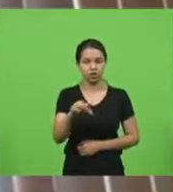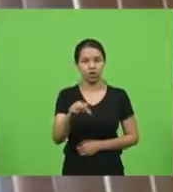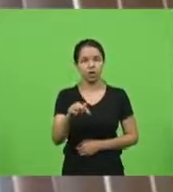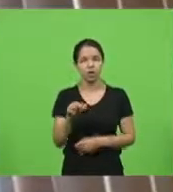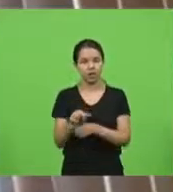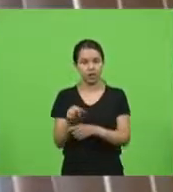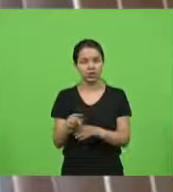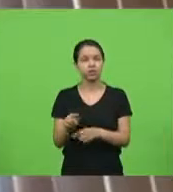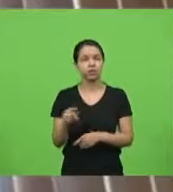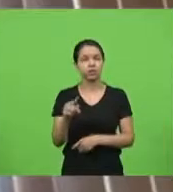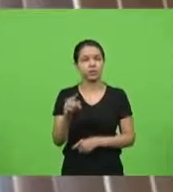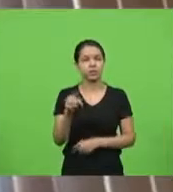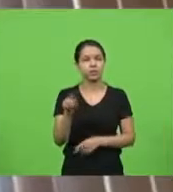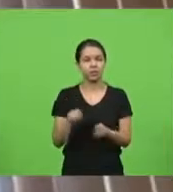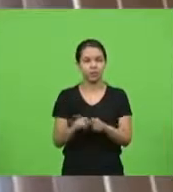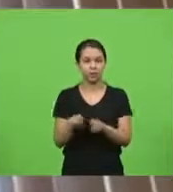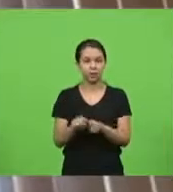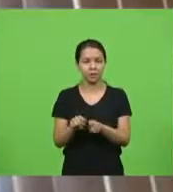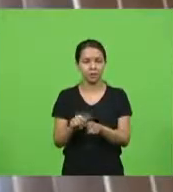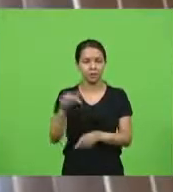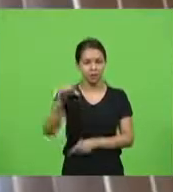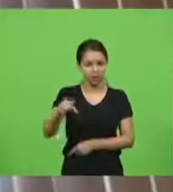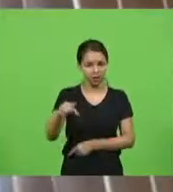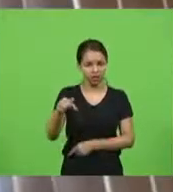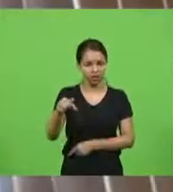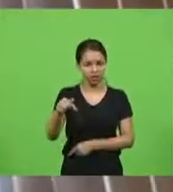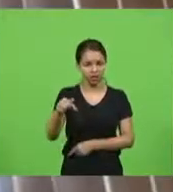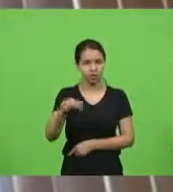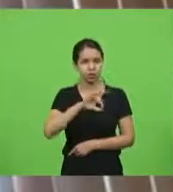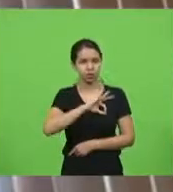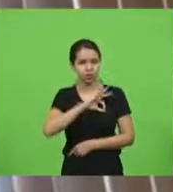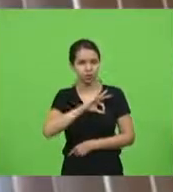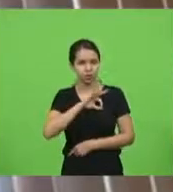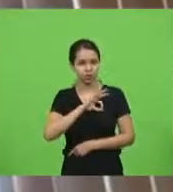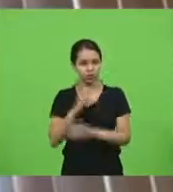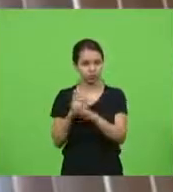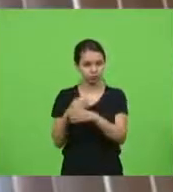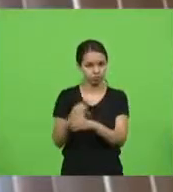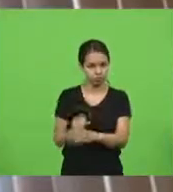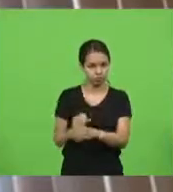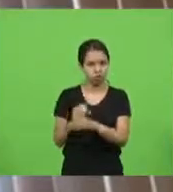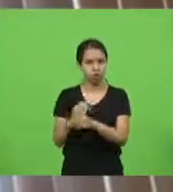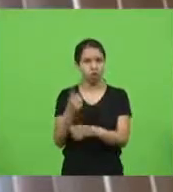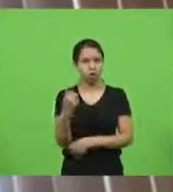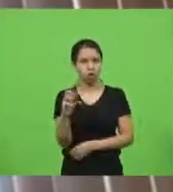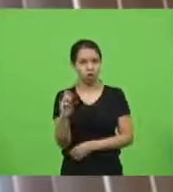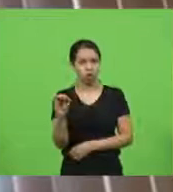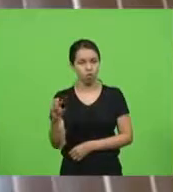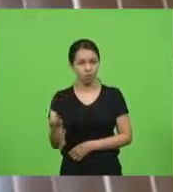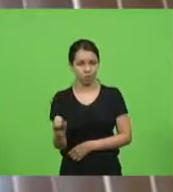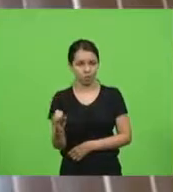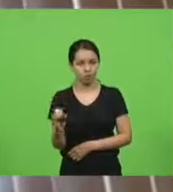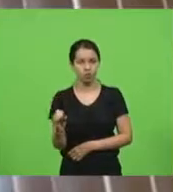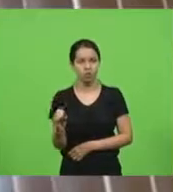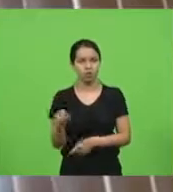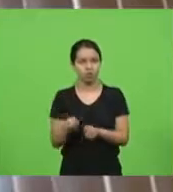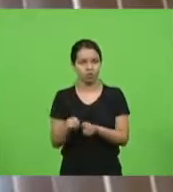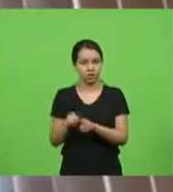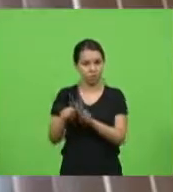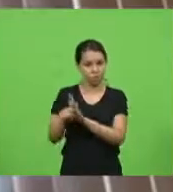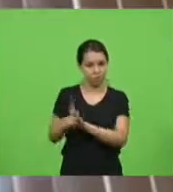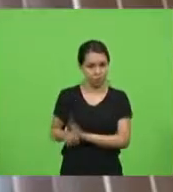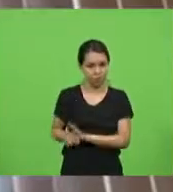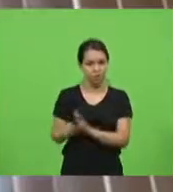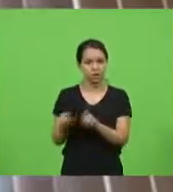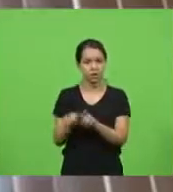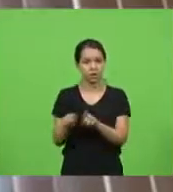criminais bioquímicos, 30 peritos médico-legistas, um perito odontologista e 2 técnicos periciais.